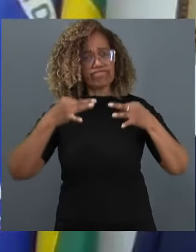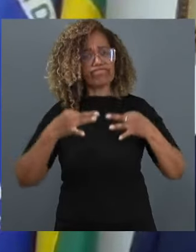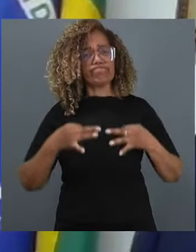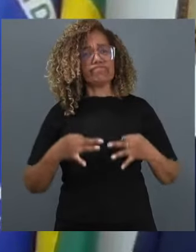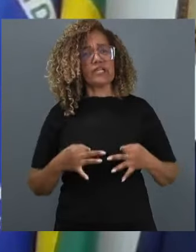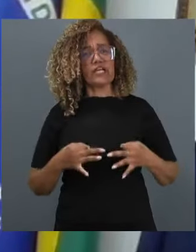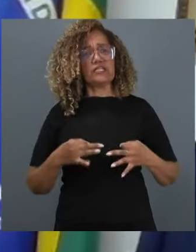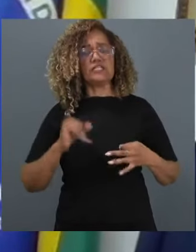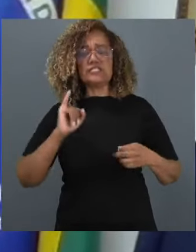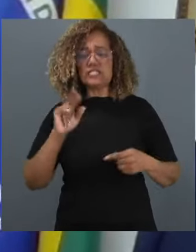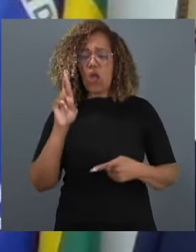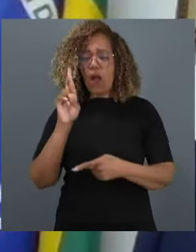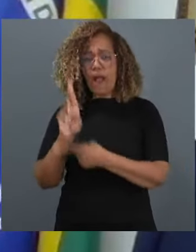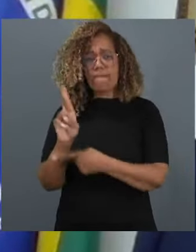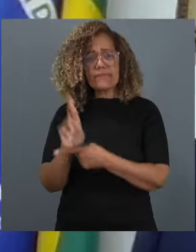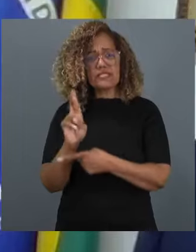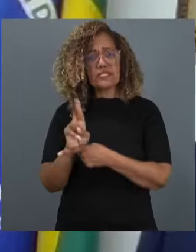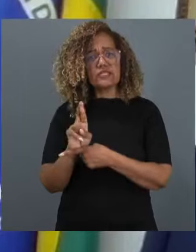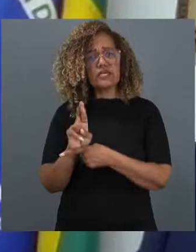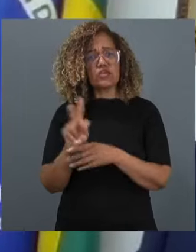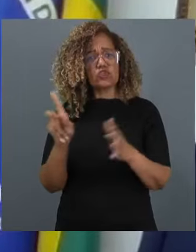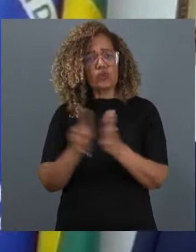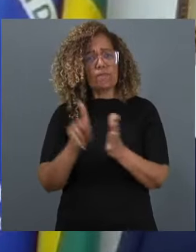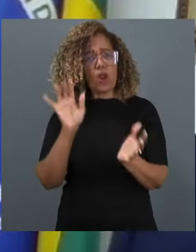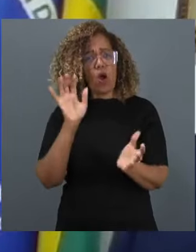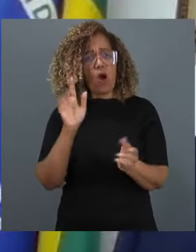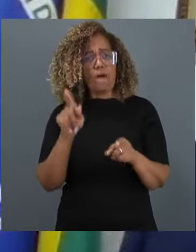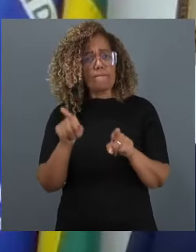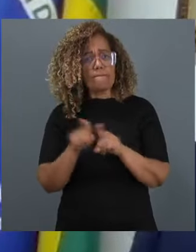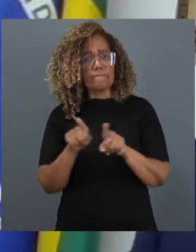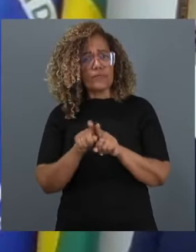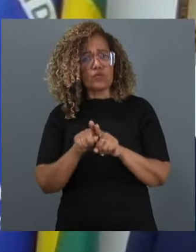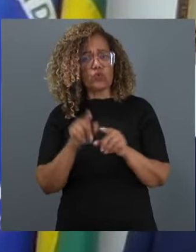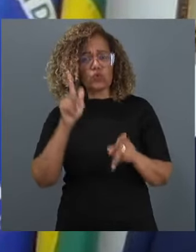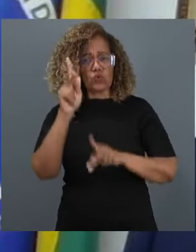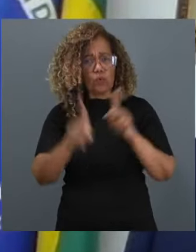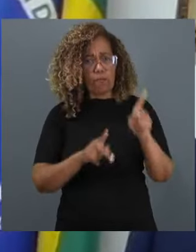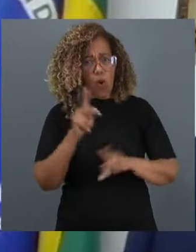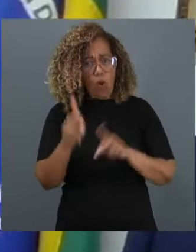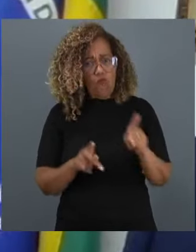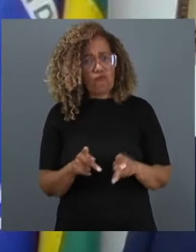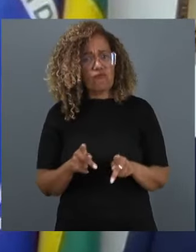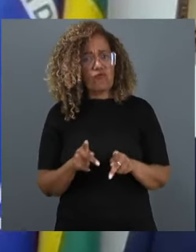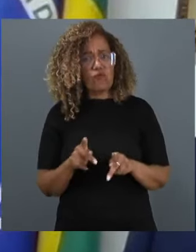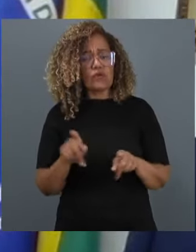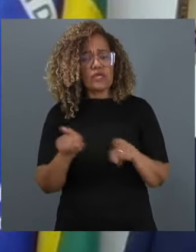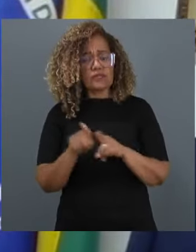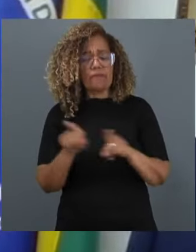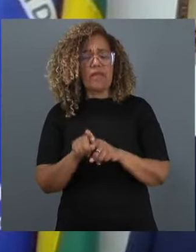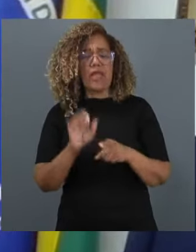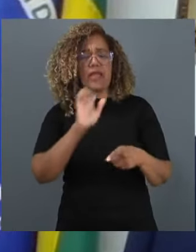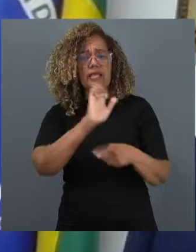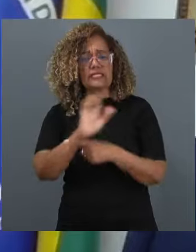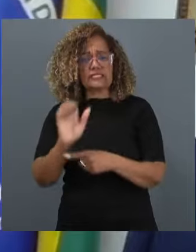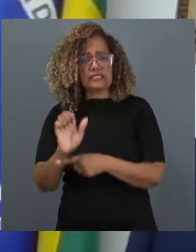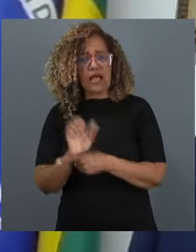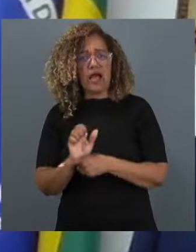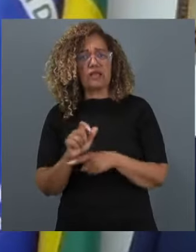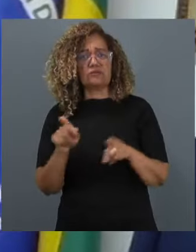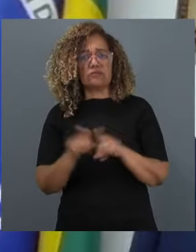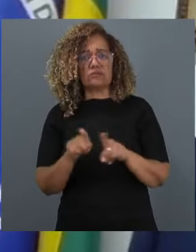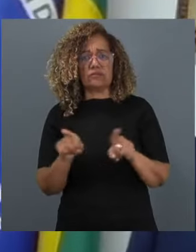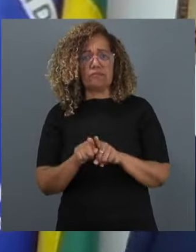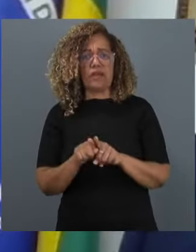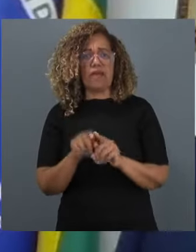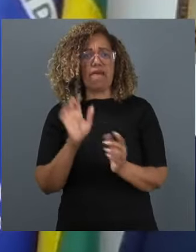eu sou representante dos cearenses, um dos 3 representantes do estado do Ceará no